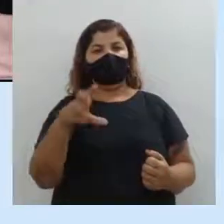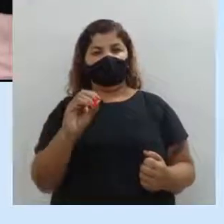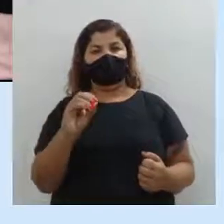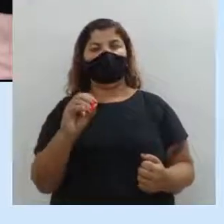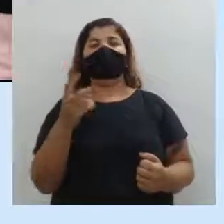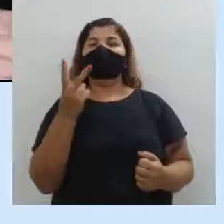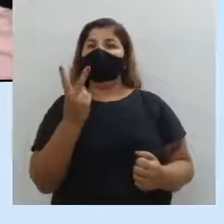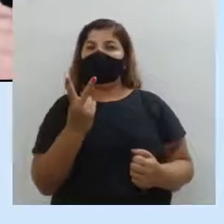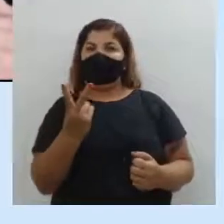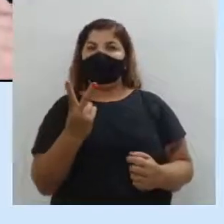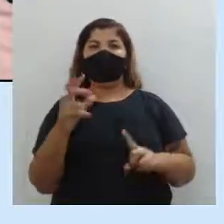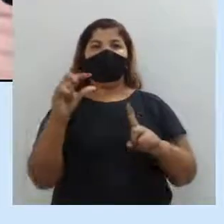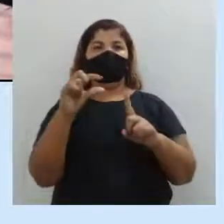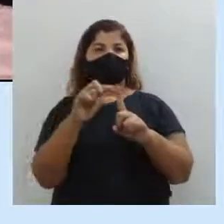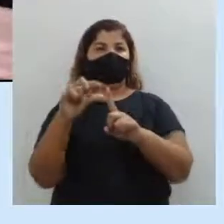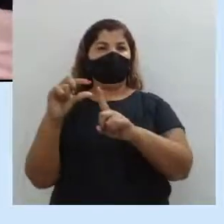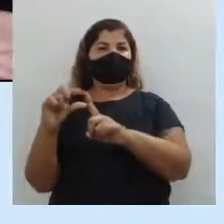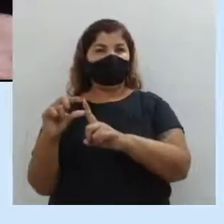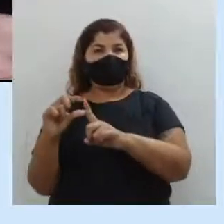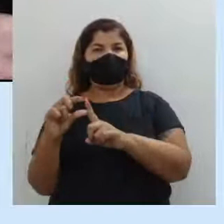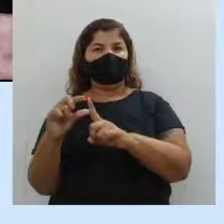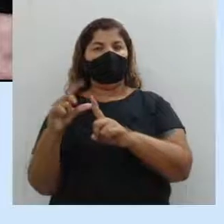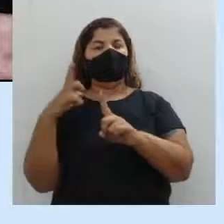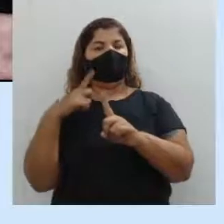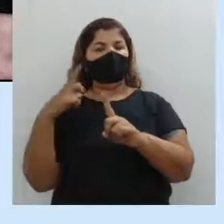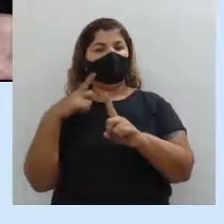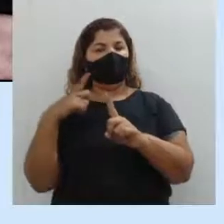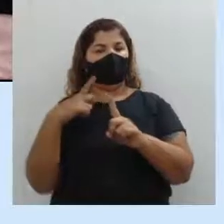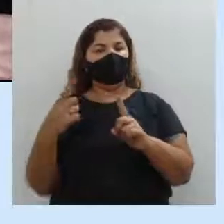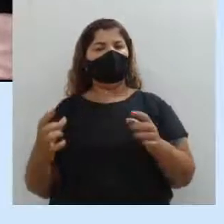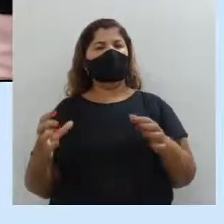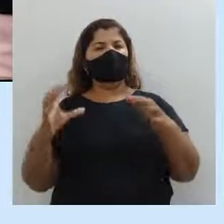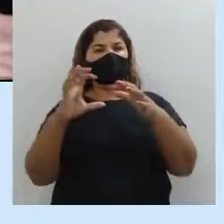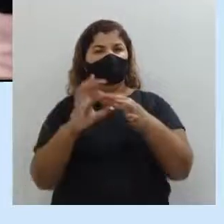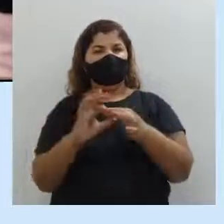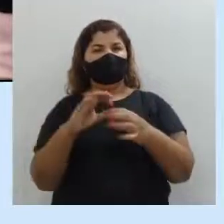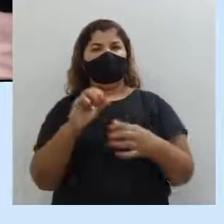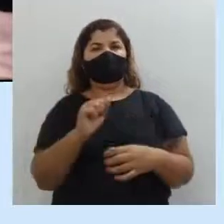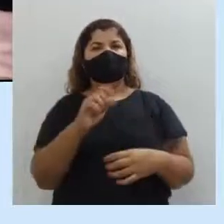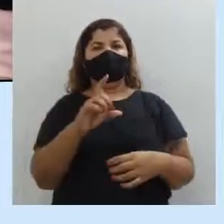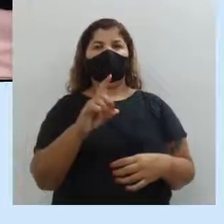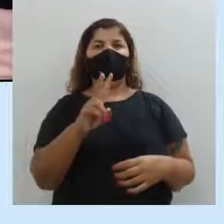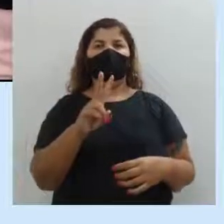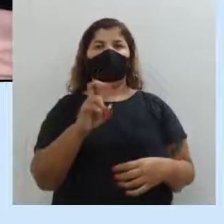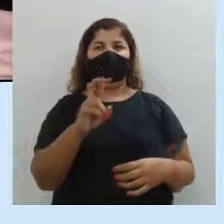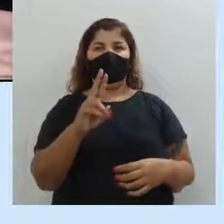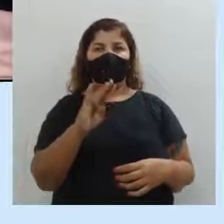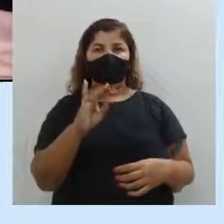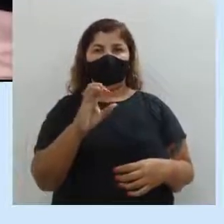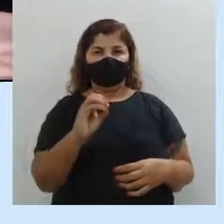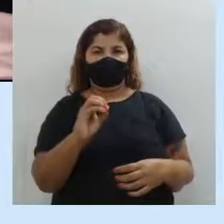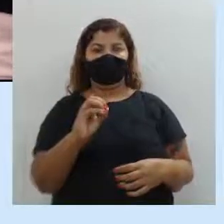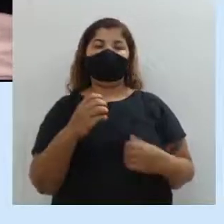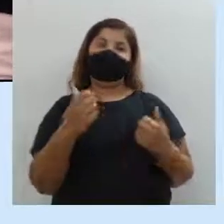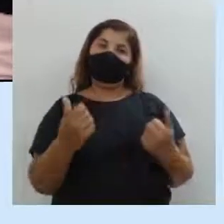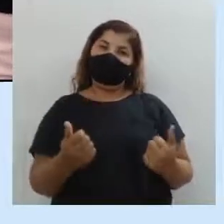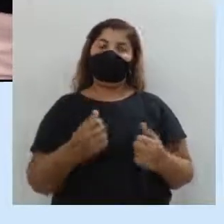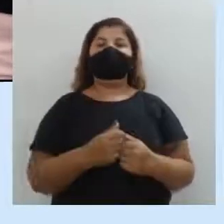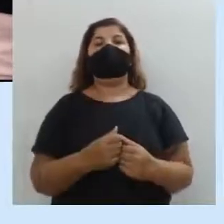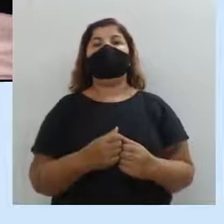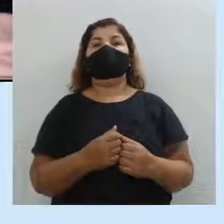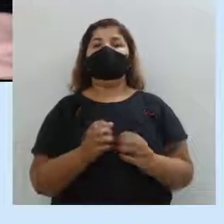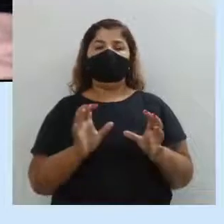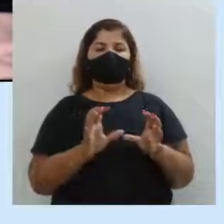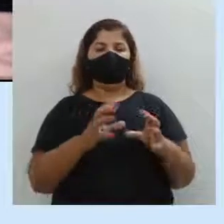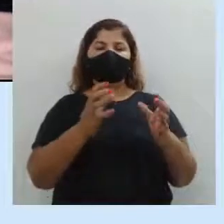duas palavras que funcionam como advérbio, tá certo? Então, classes de